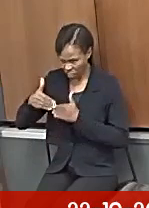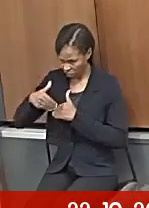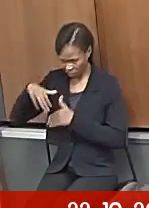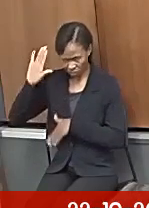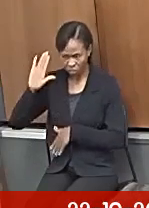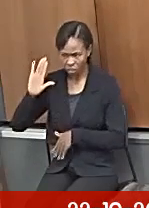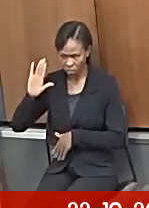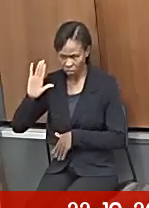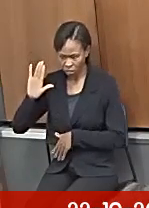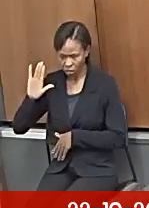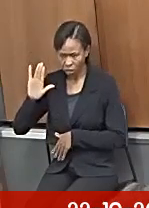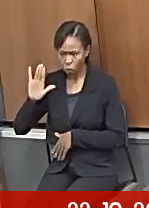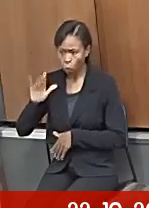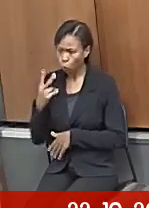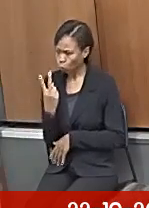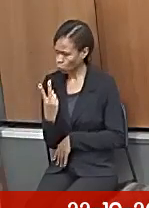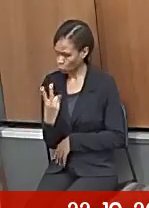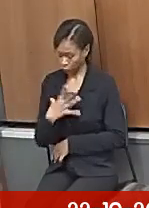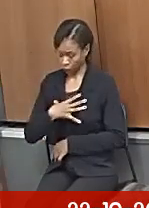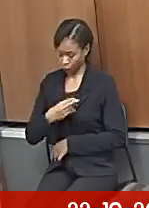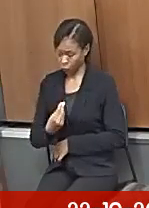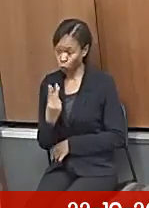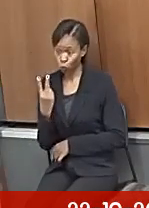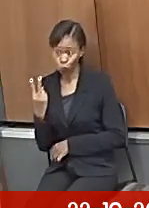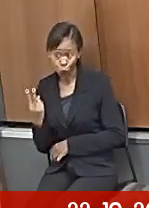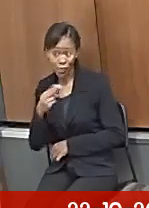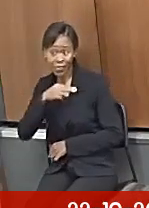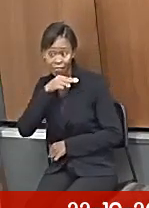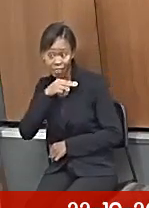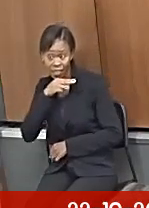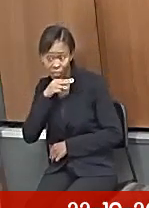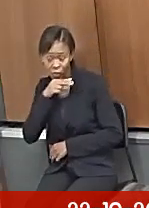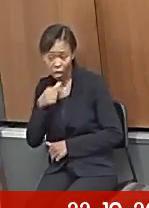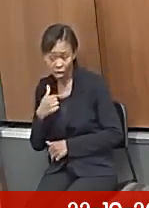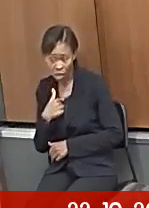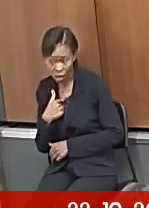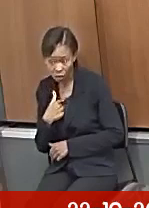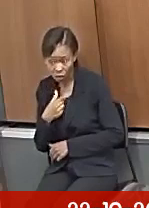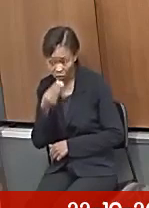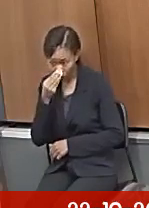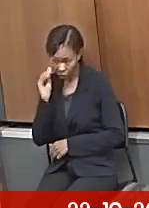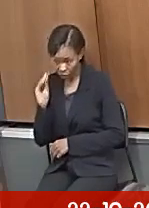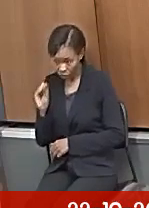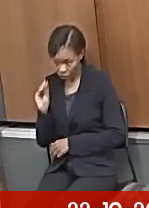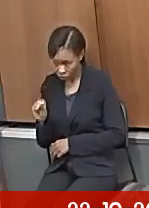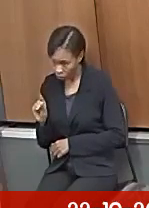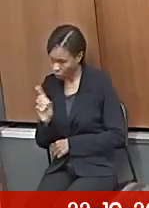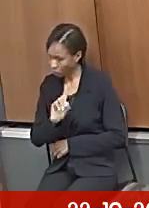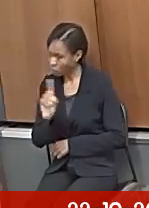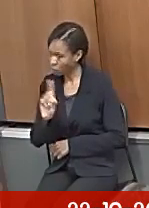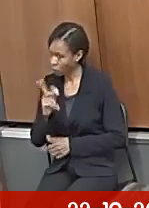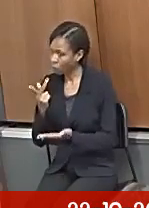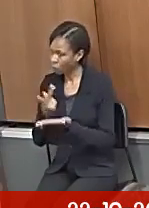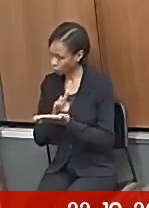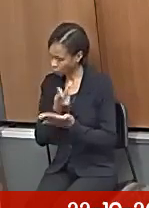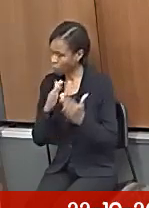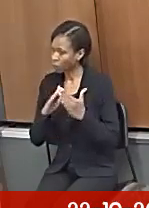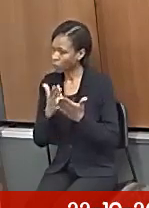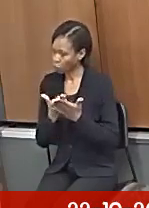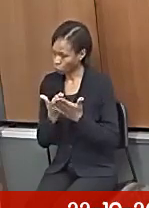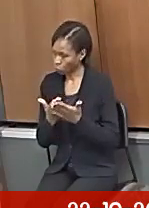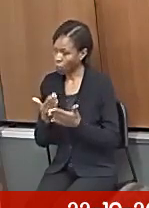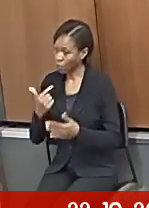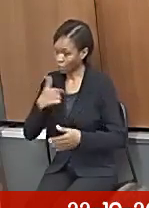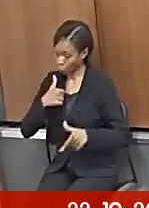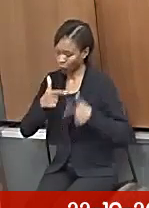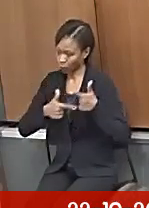carreira, com dois filhos e dois netos, fechar os olhos para as coisas que acontecem dentro da escola que eu trabalho